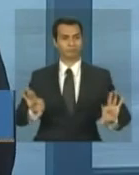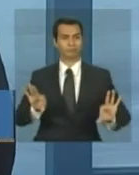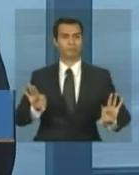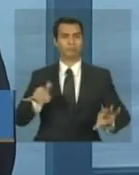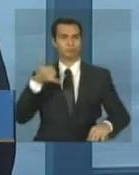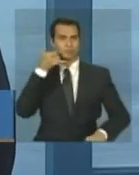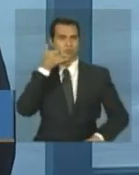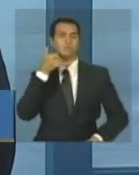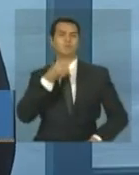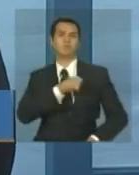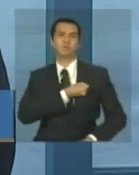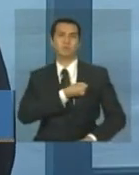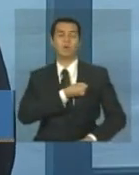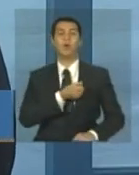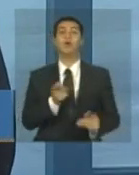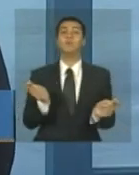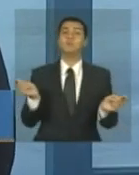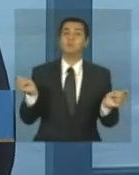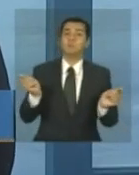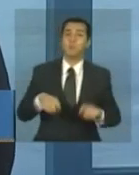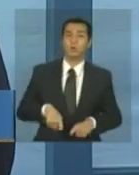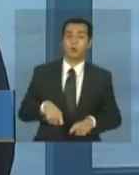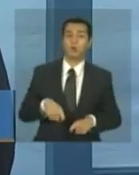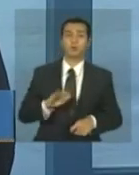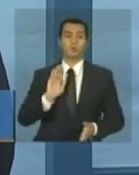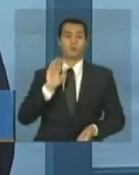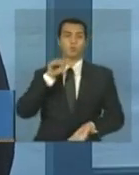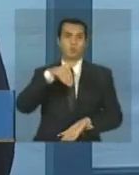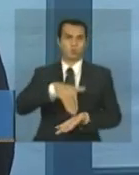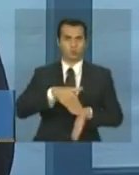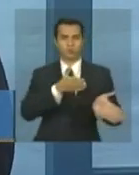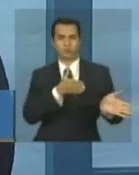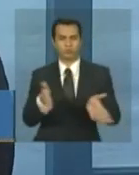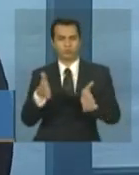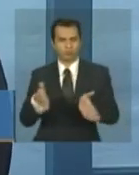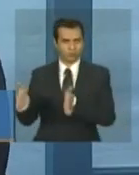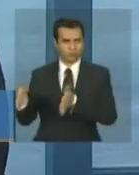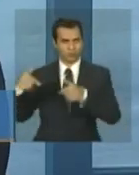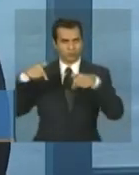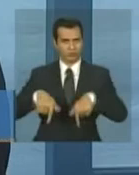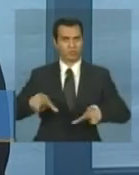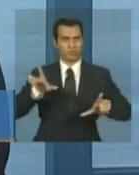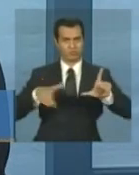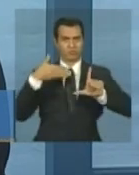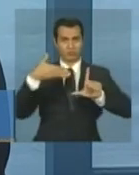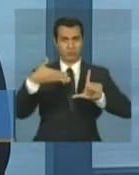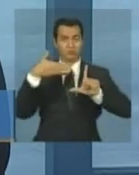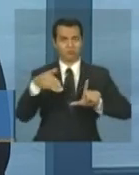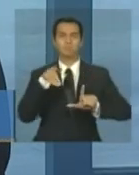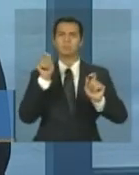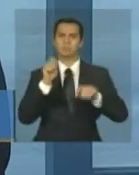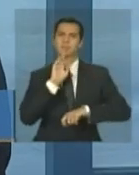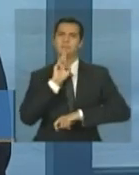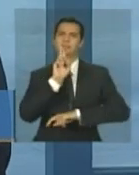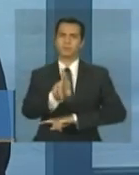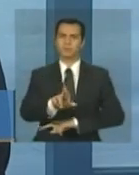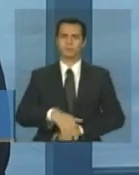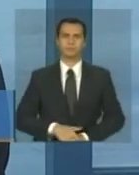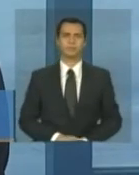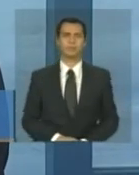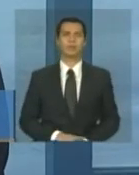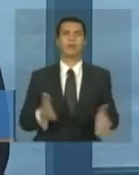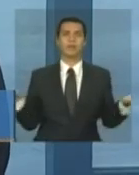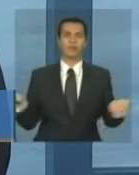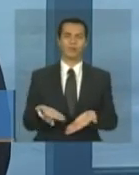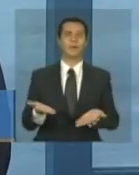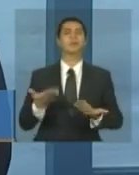ela poderá ser respondida ao vivo no último bloco do programa Bom agora vamos conversar com a coordenadora Geral